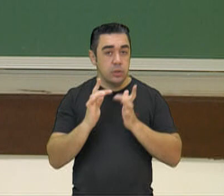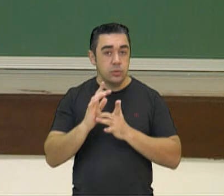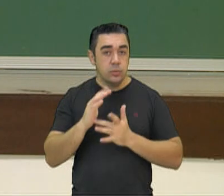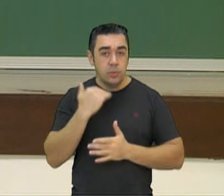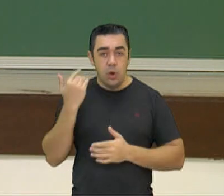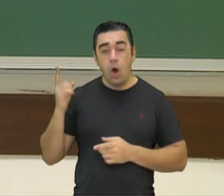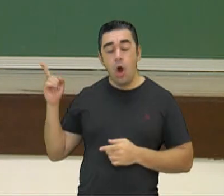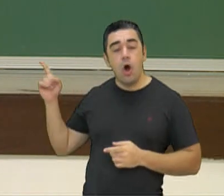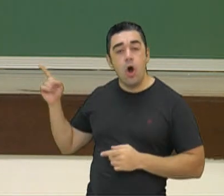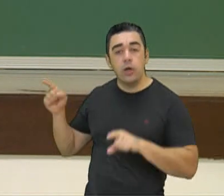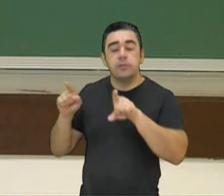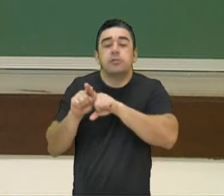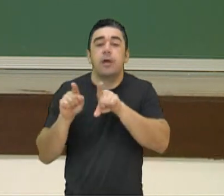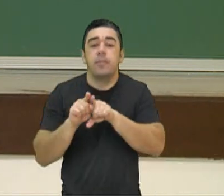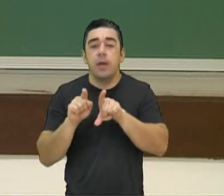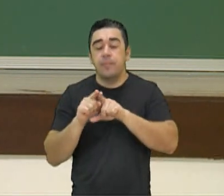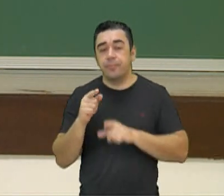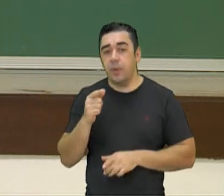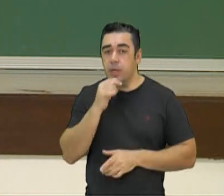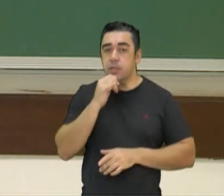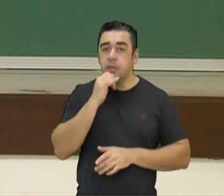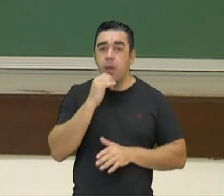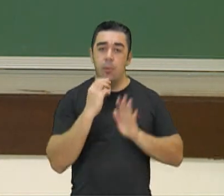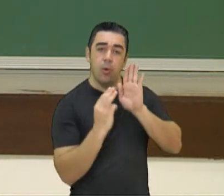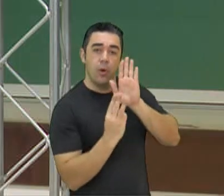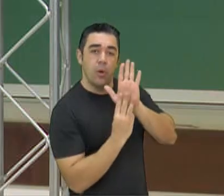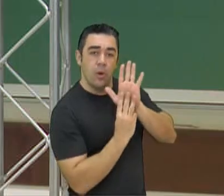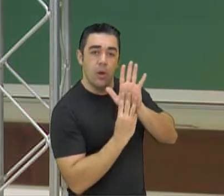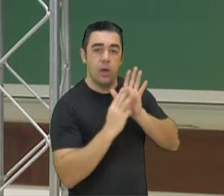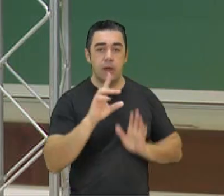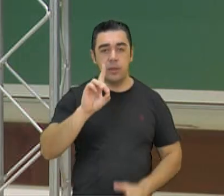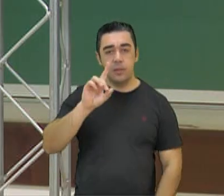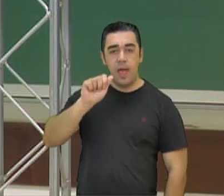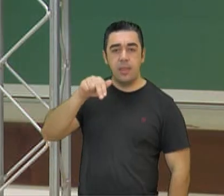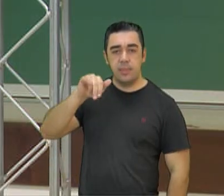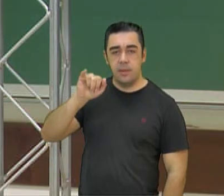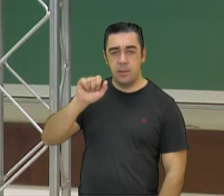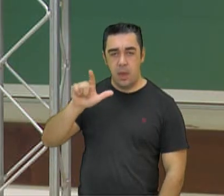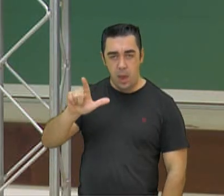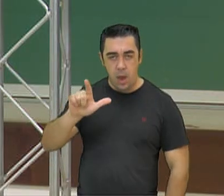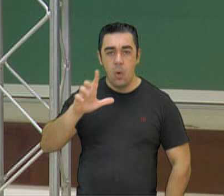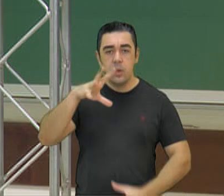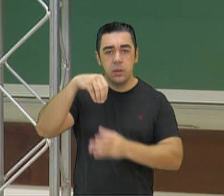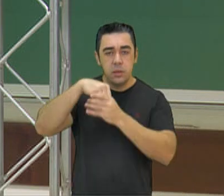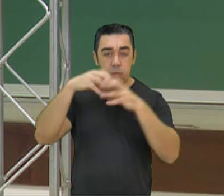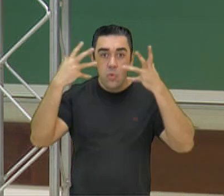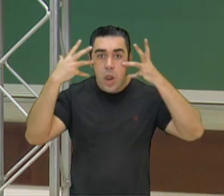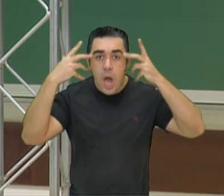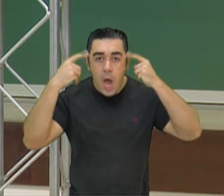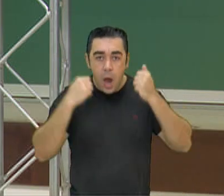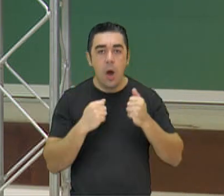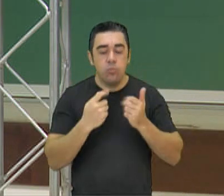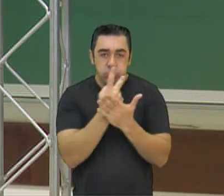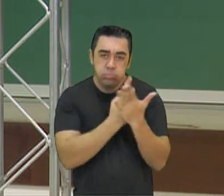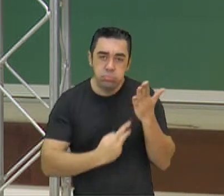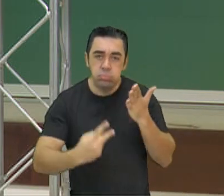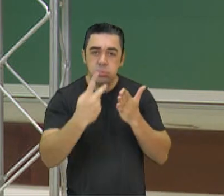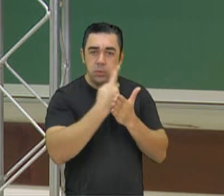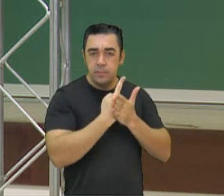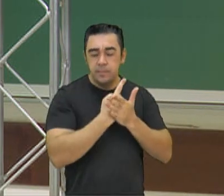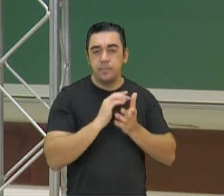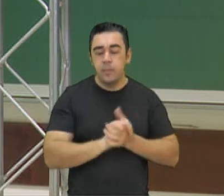Passagens bíblicas como Daniel na cova dos leões eram muito comuns nessas produções artísticas. A